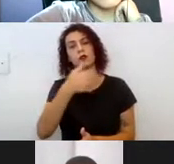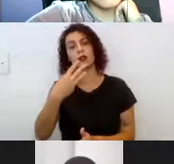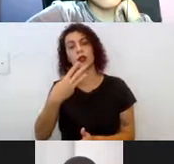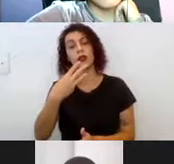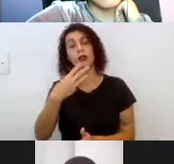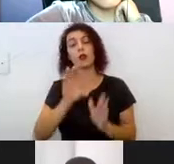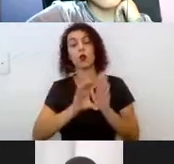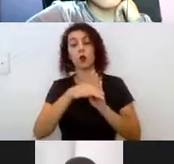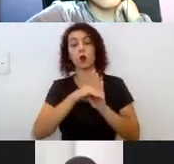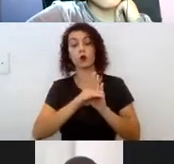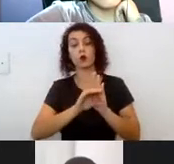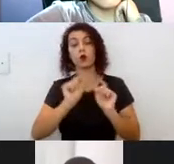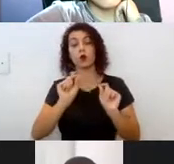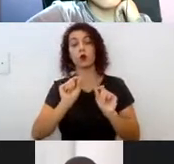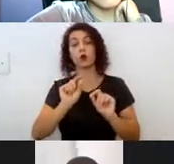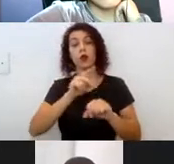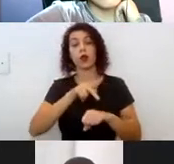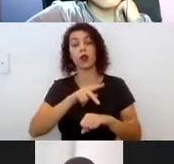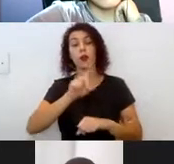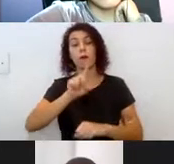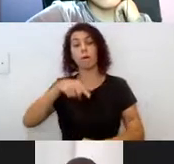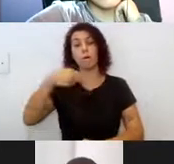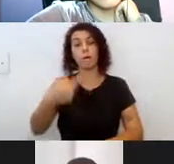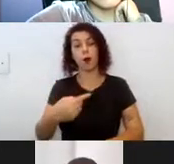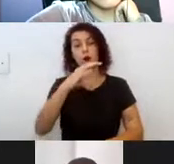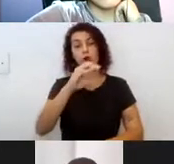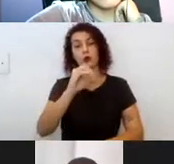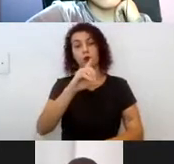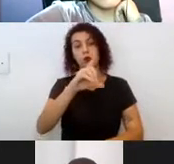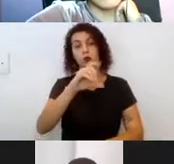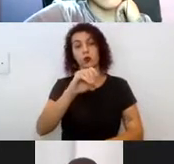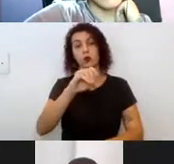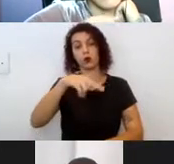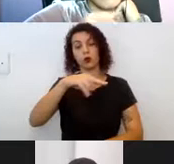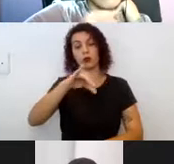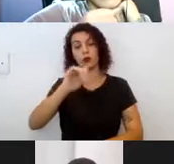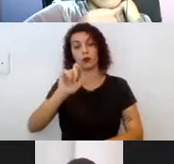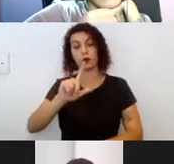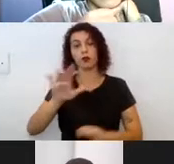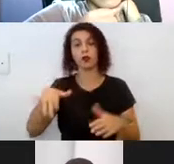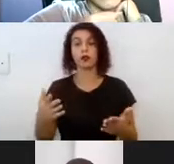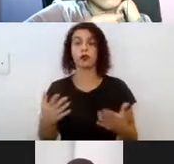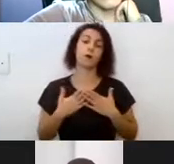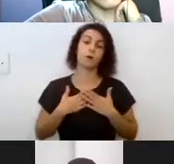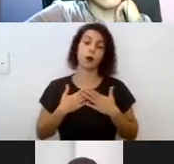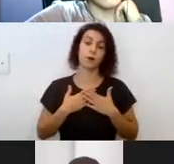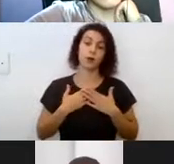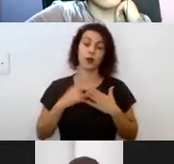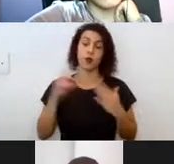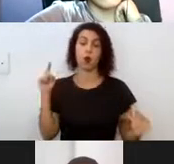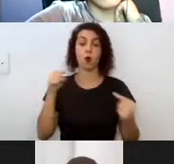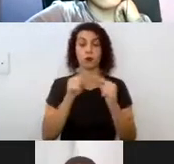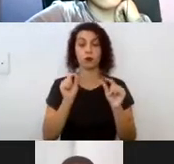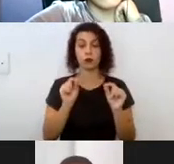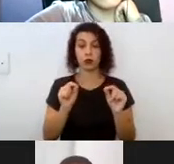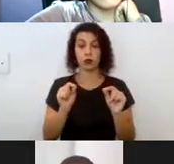pós-colonial tá então a gente vai falar um pouquinho dessas coisas então para mim e eu não quero fechar para vocês o que é